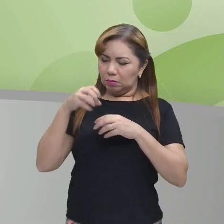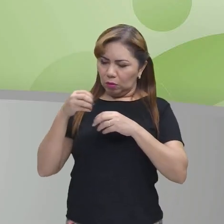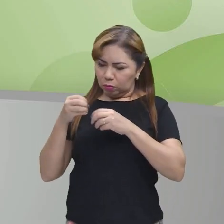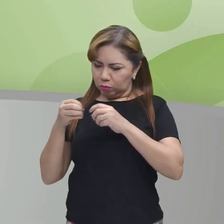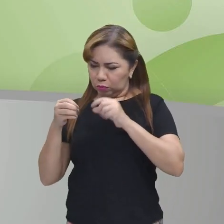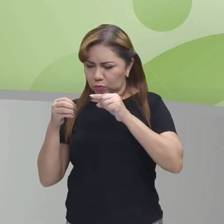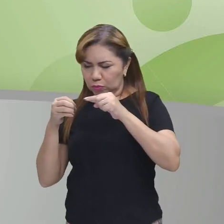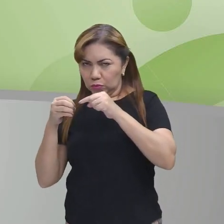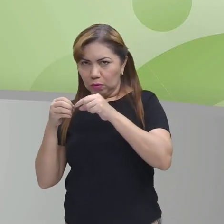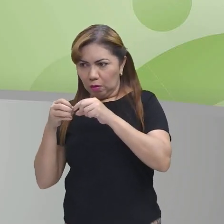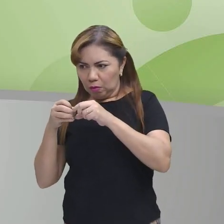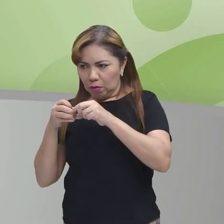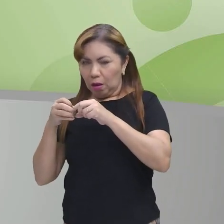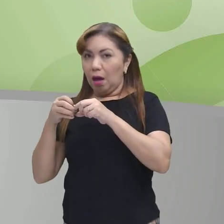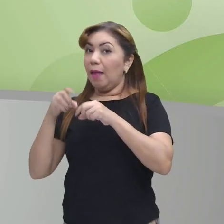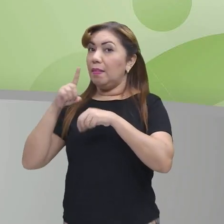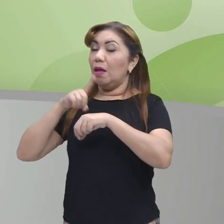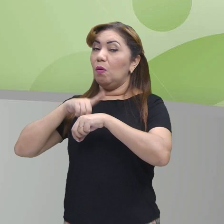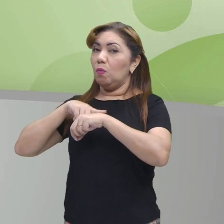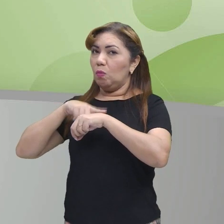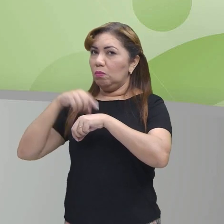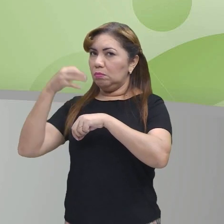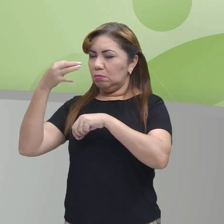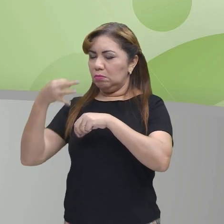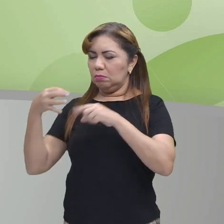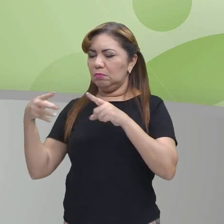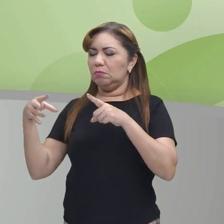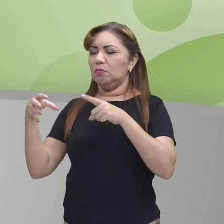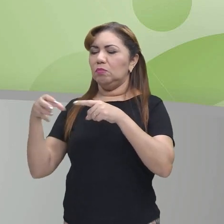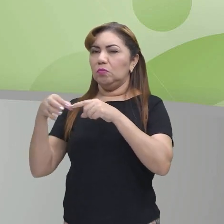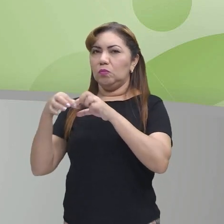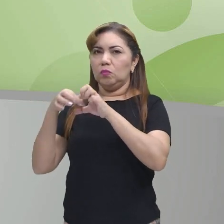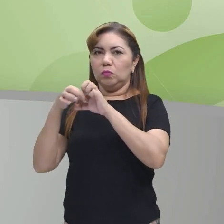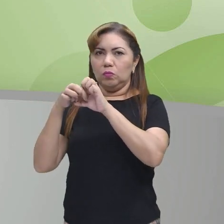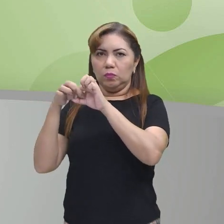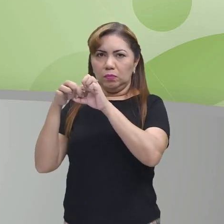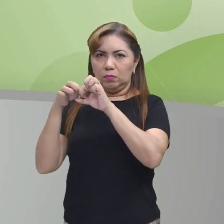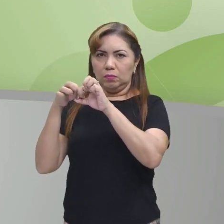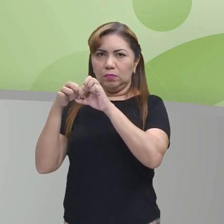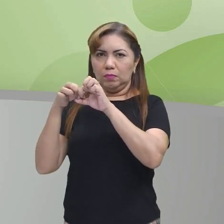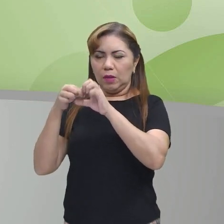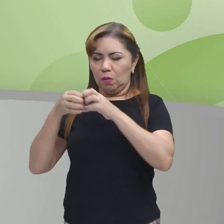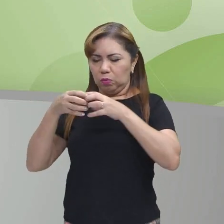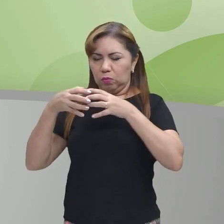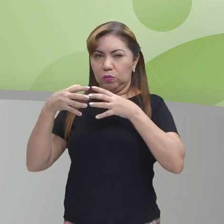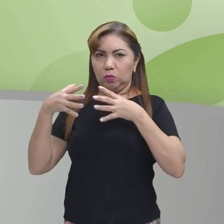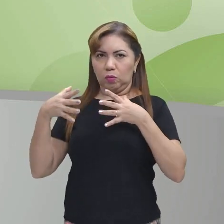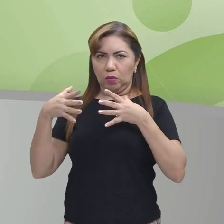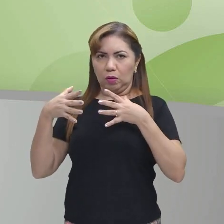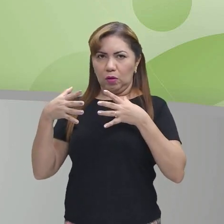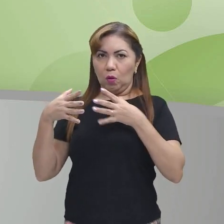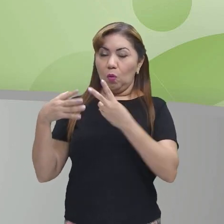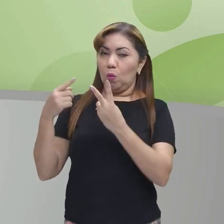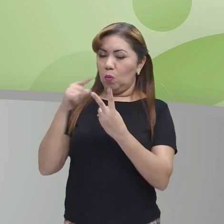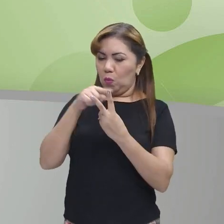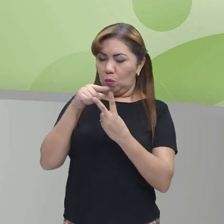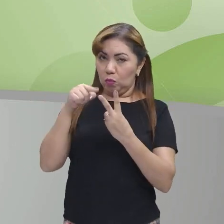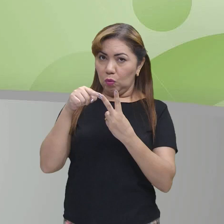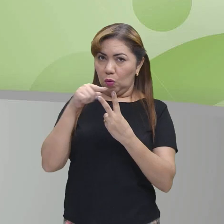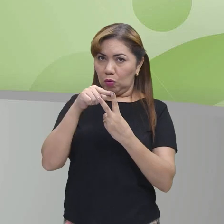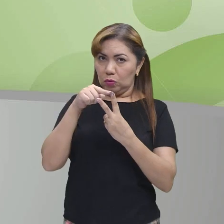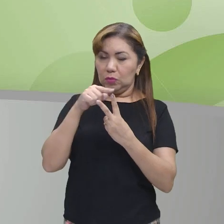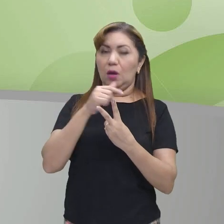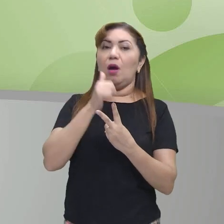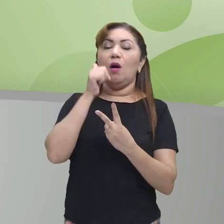os dois órgãos sexuais, o feminino e o masculino, eles se complementam para que ocorra